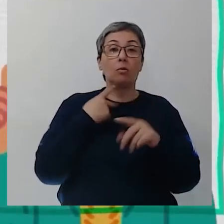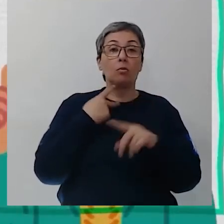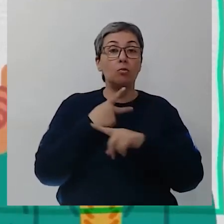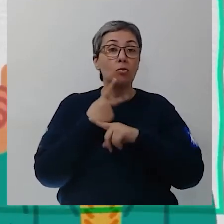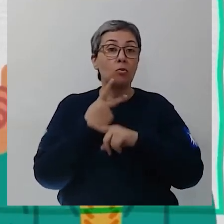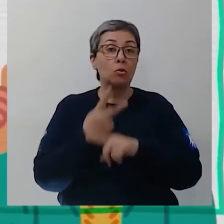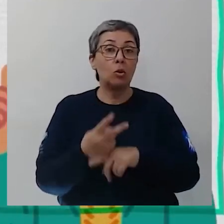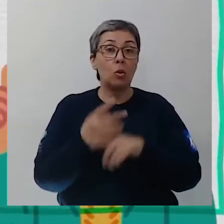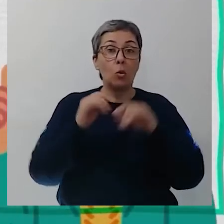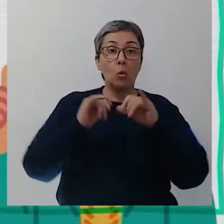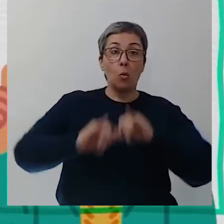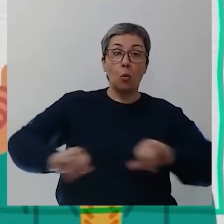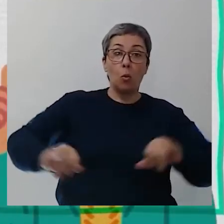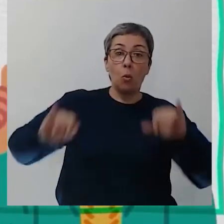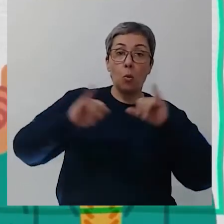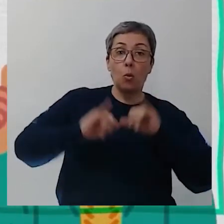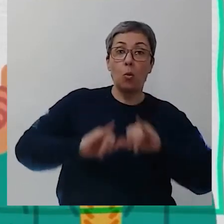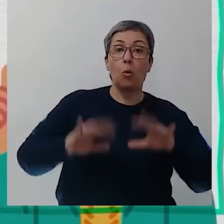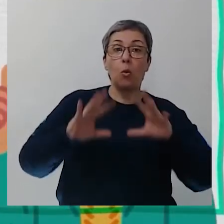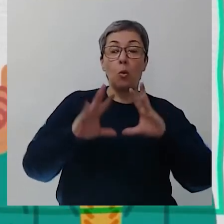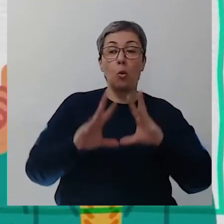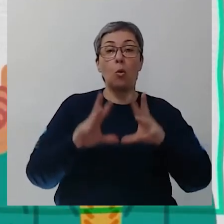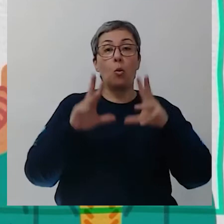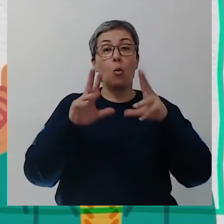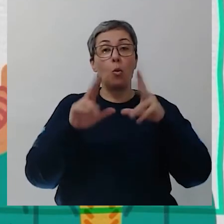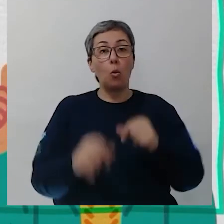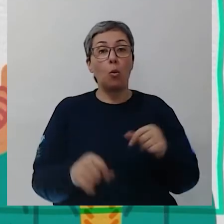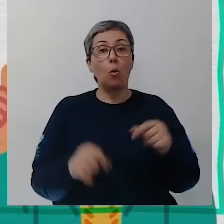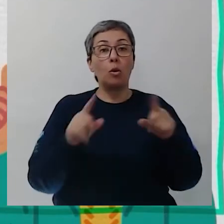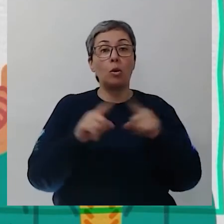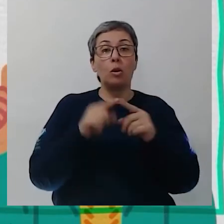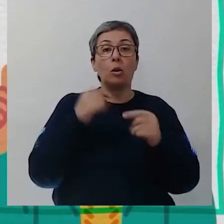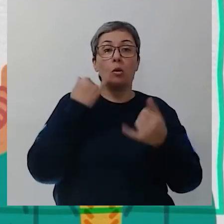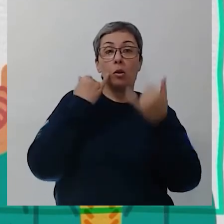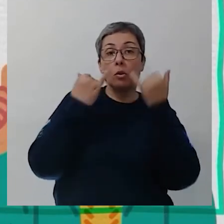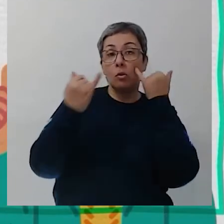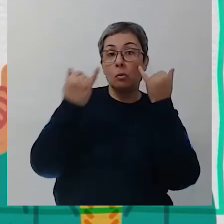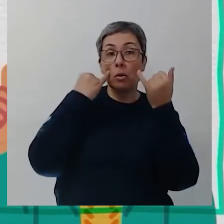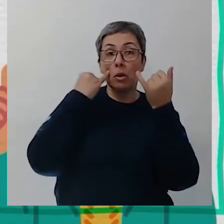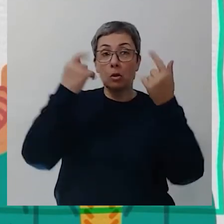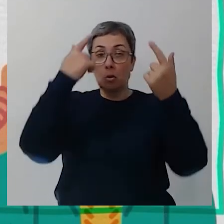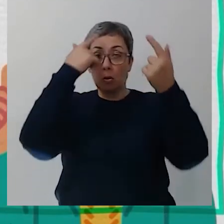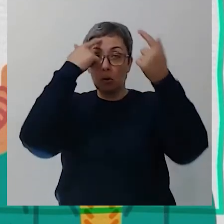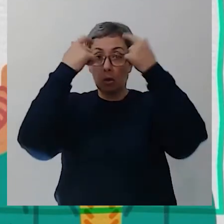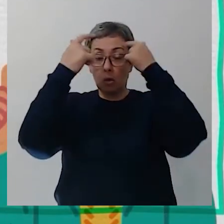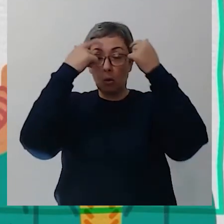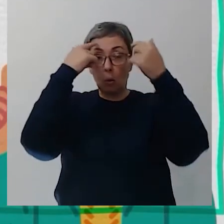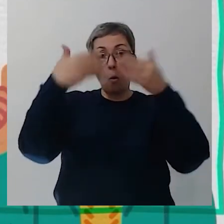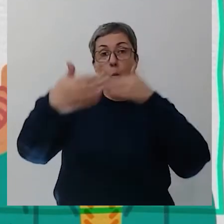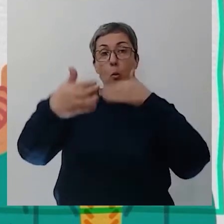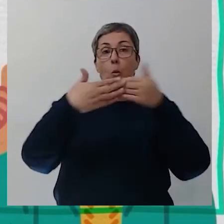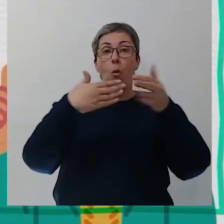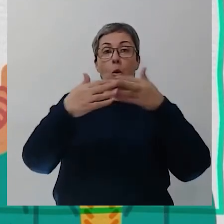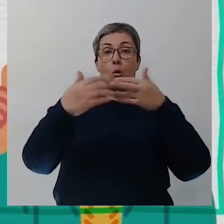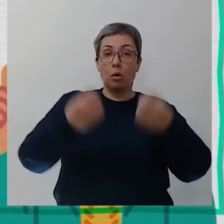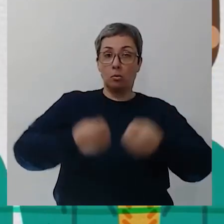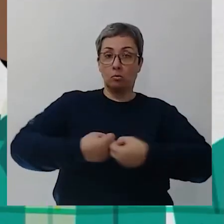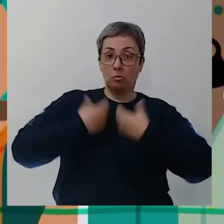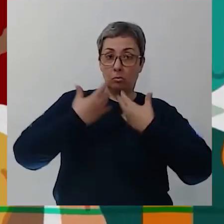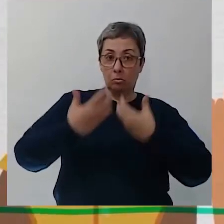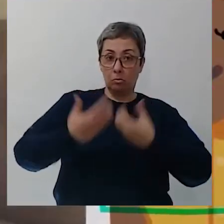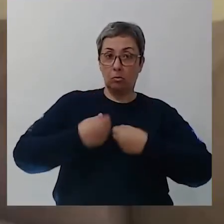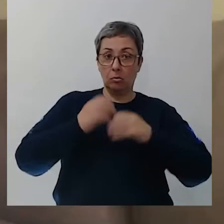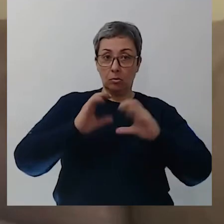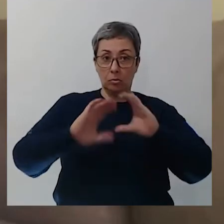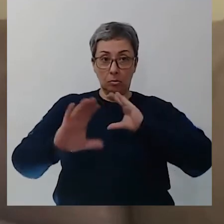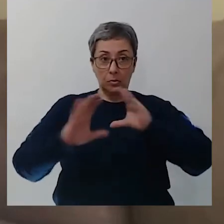procurar, receber e difundir, sem consideração de fronteiras, informações e ideias por qualquer meio de expressão. Por mais que